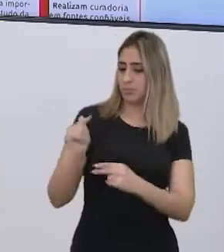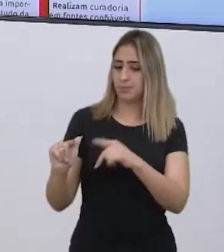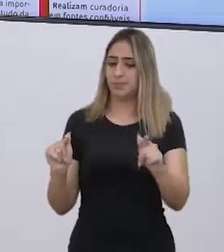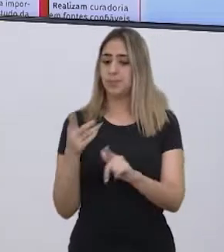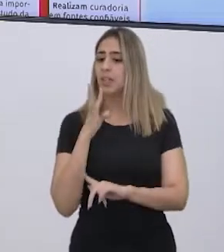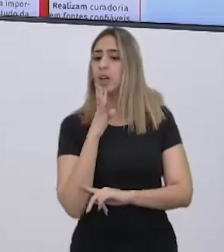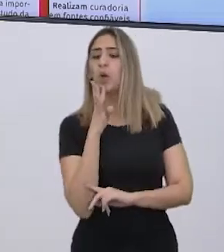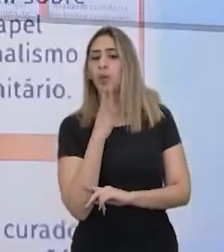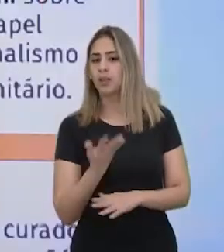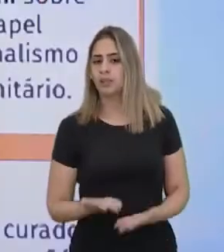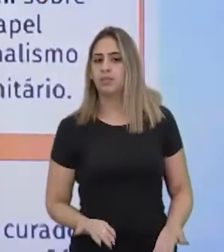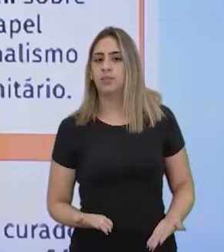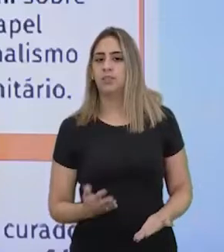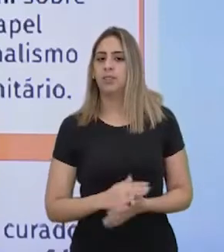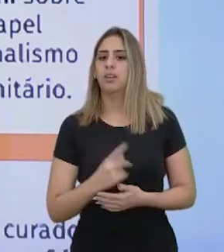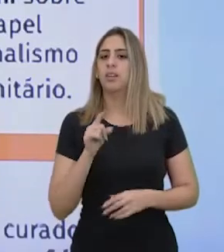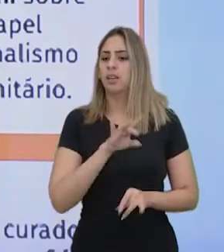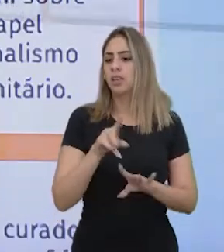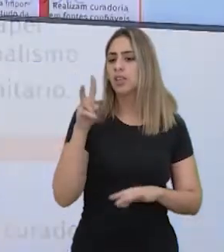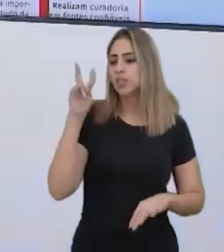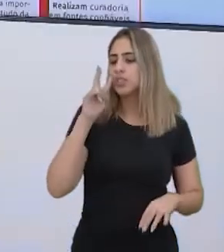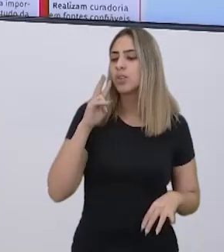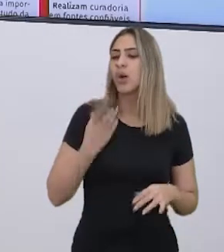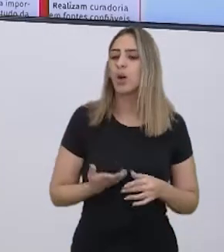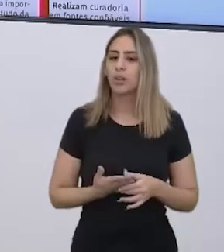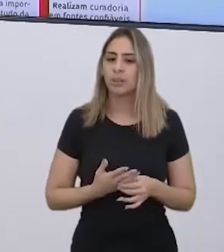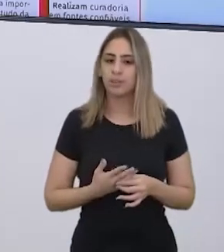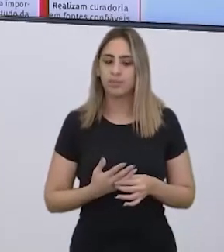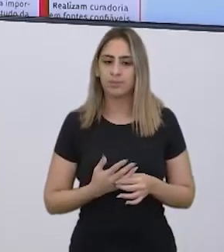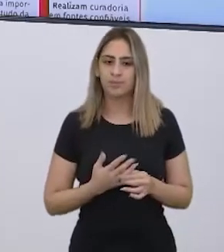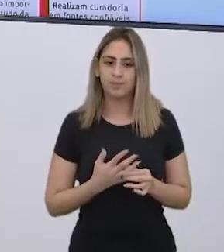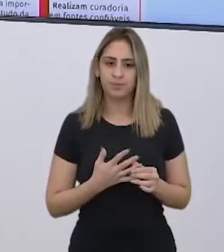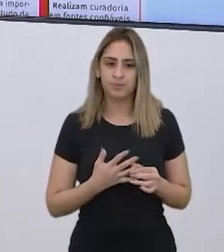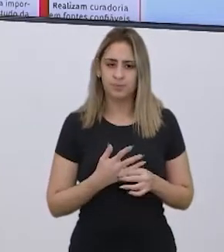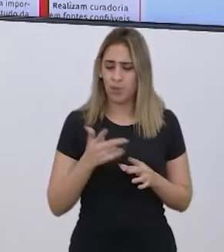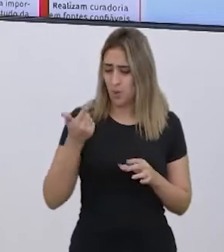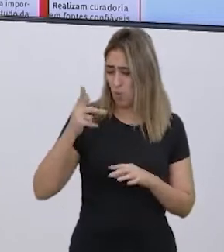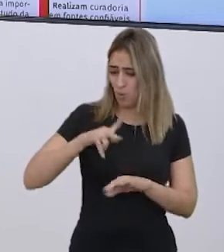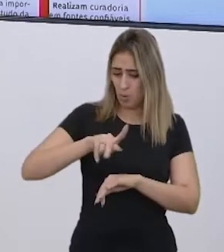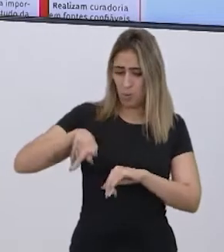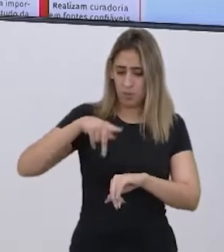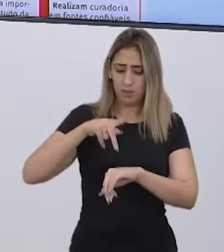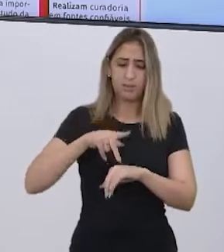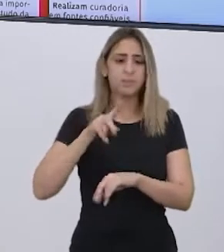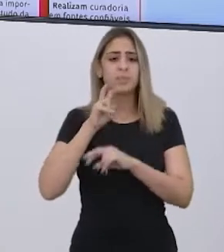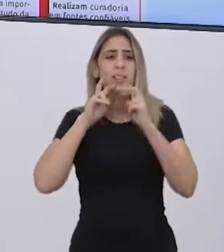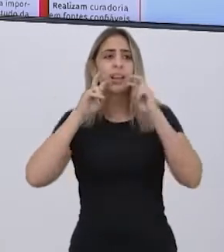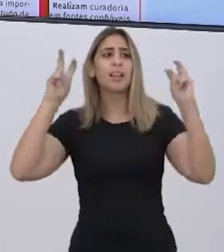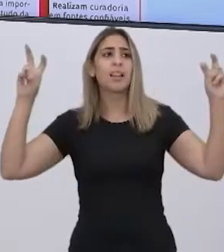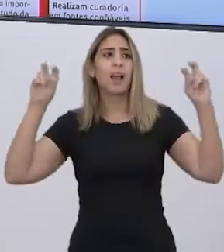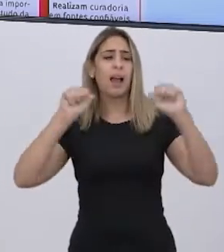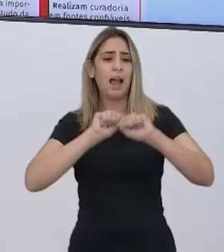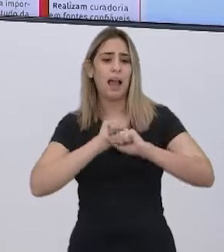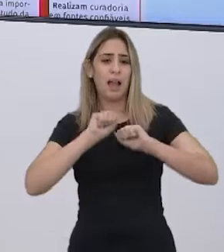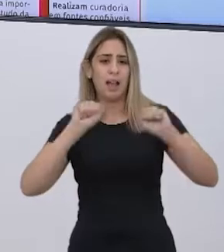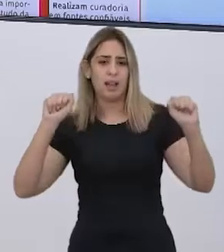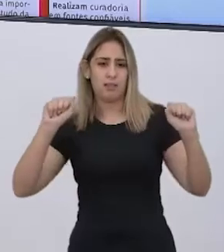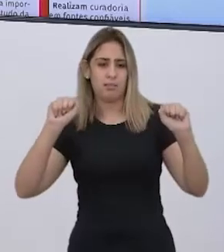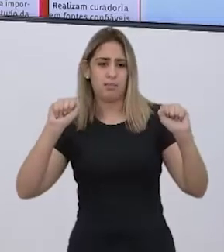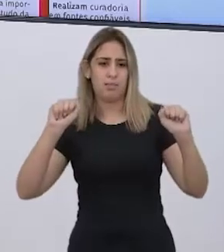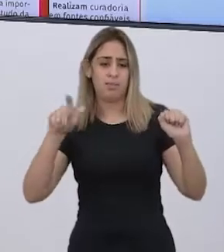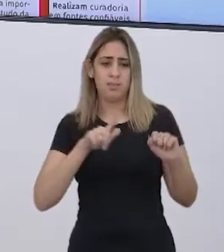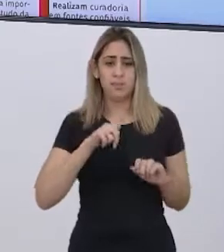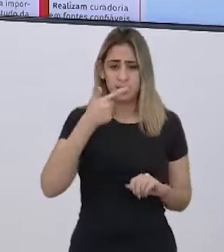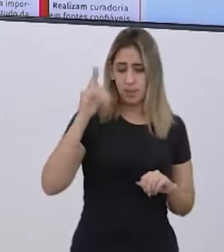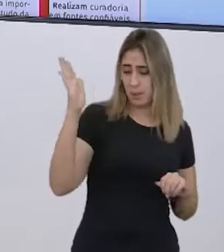se reconheça? Aquela história, você tá num outro país, você grita, mano! Se